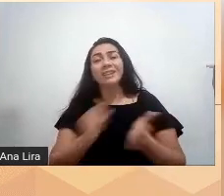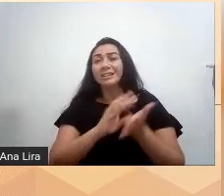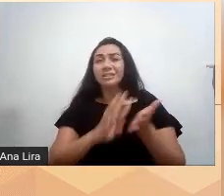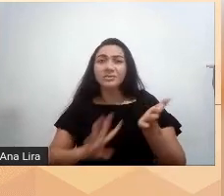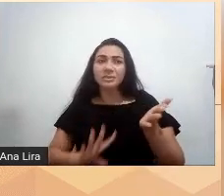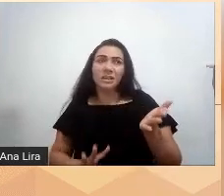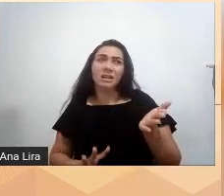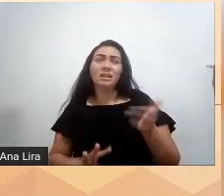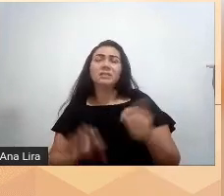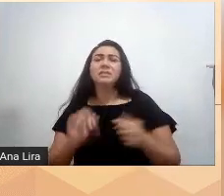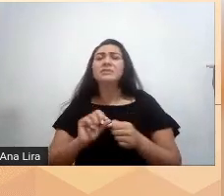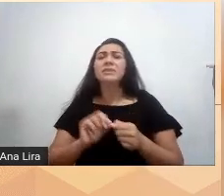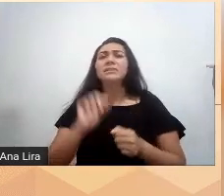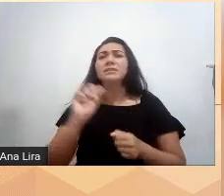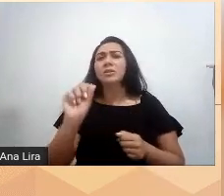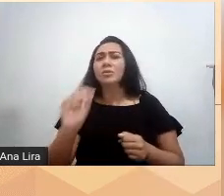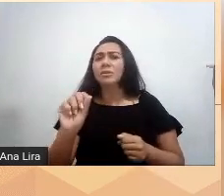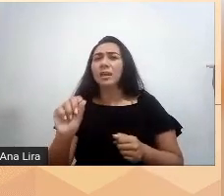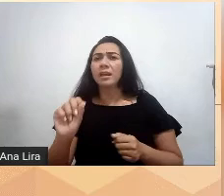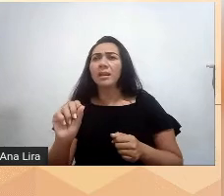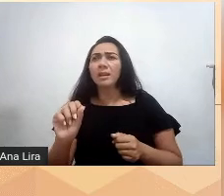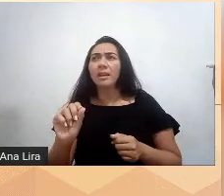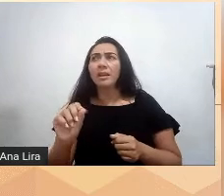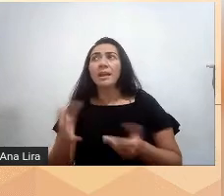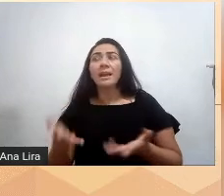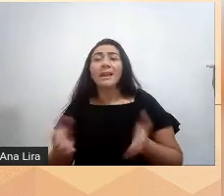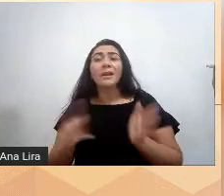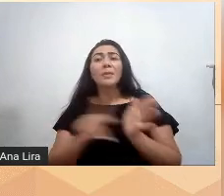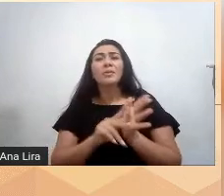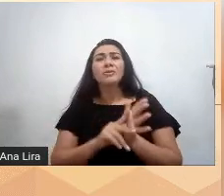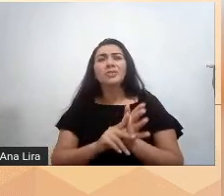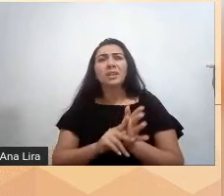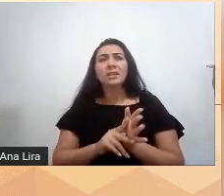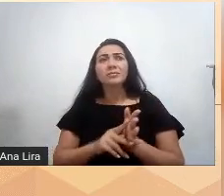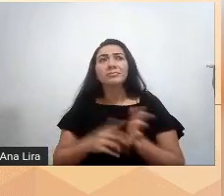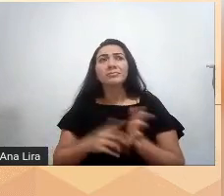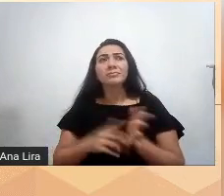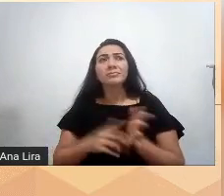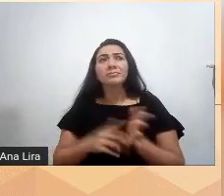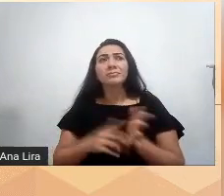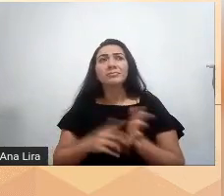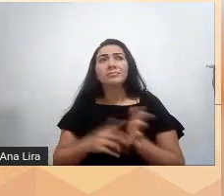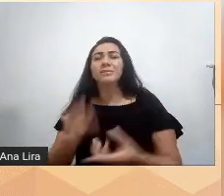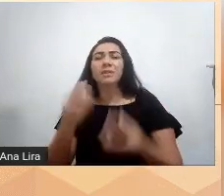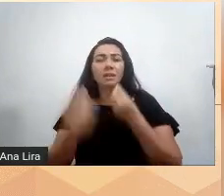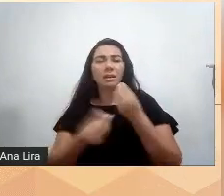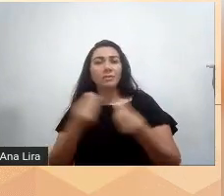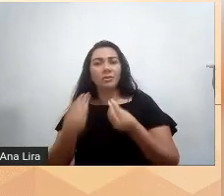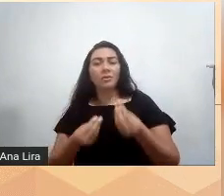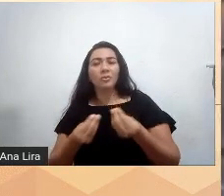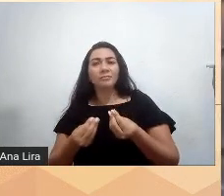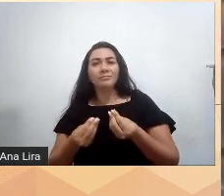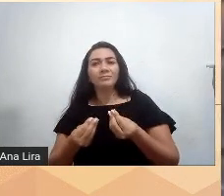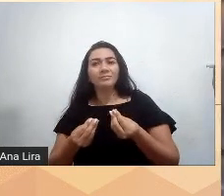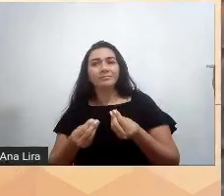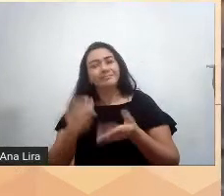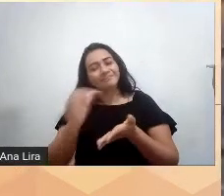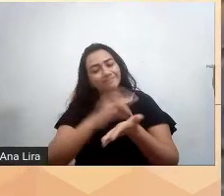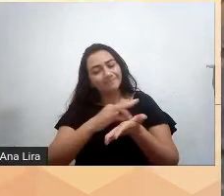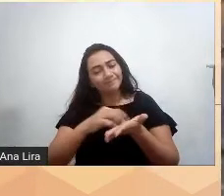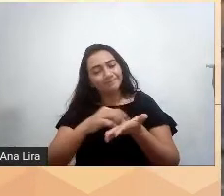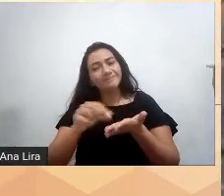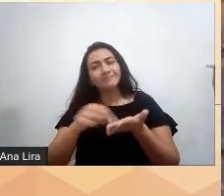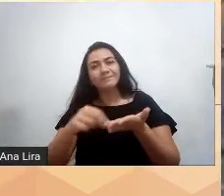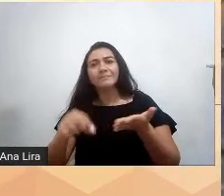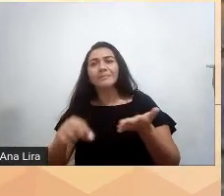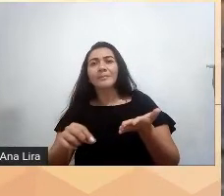de resultado, para oferecer algum tipo de serviço ou produto, tá? Isso é na teoria. Mas eu quero trazer para